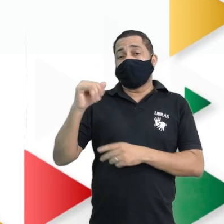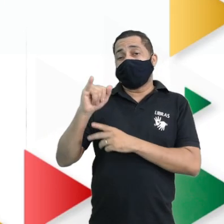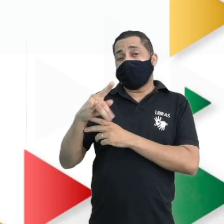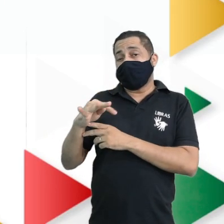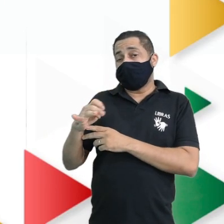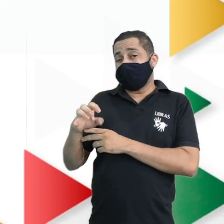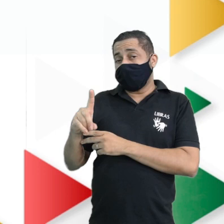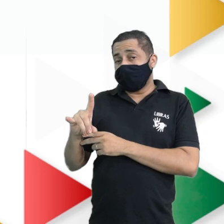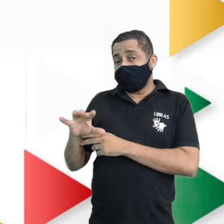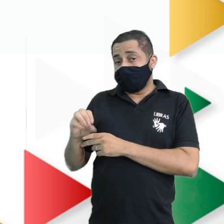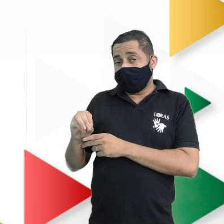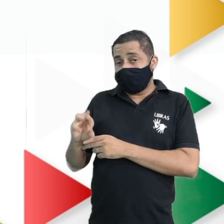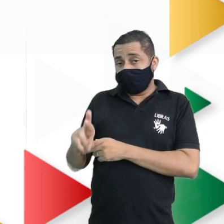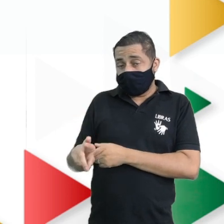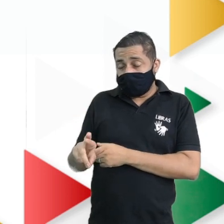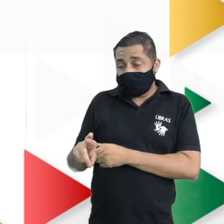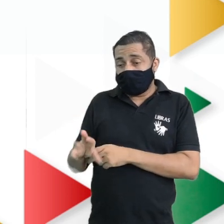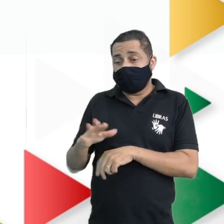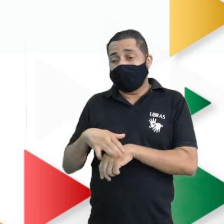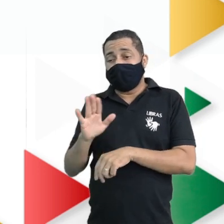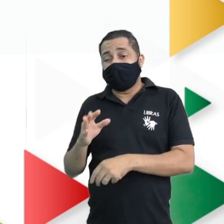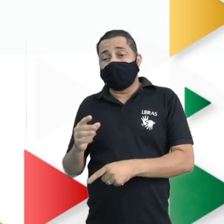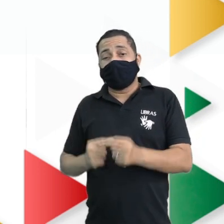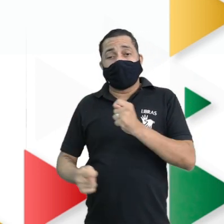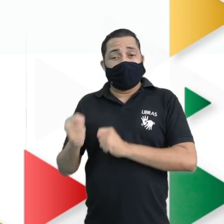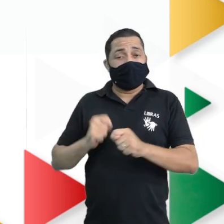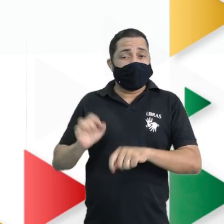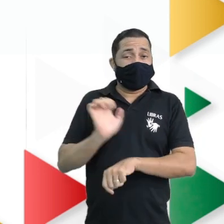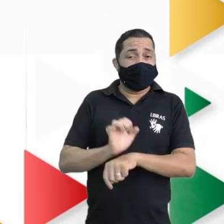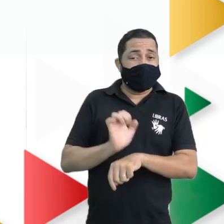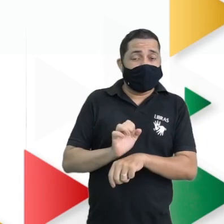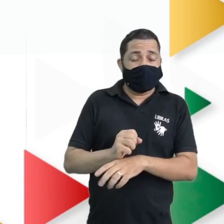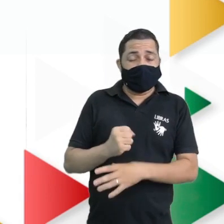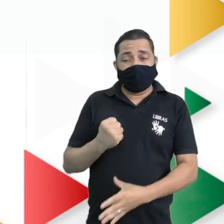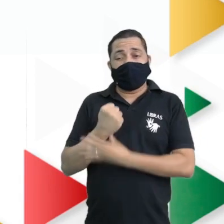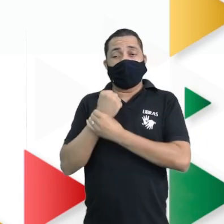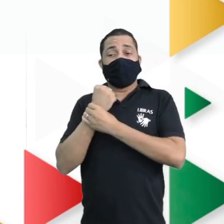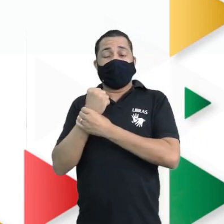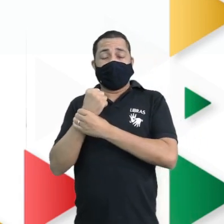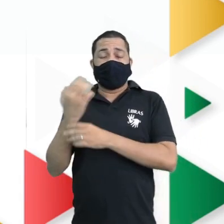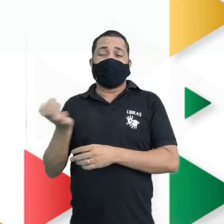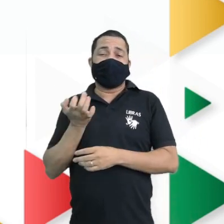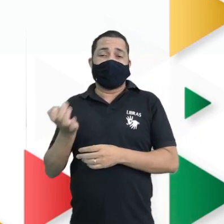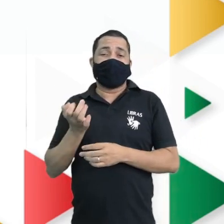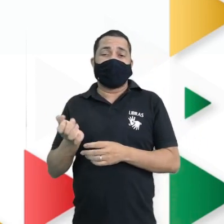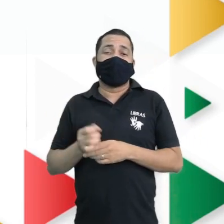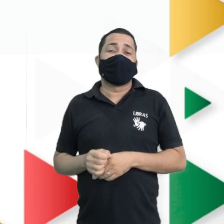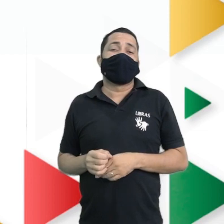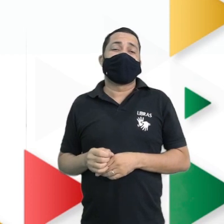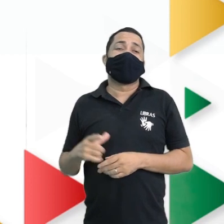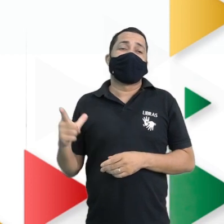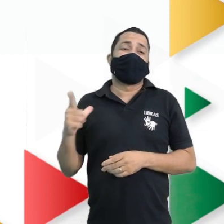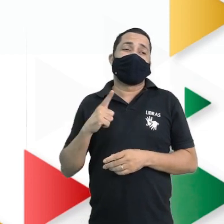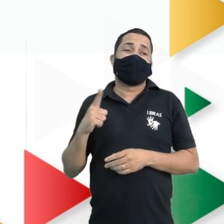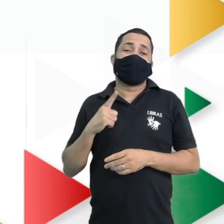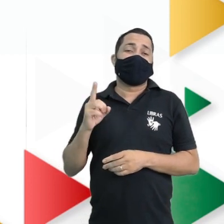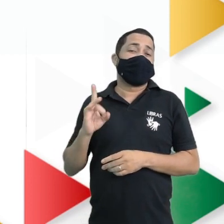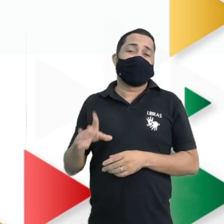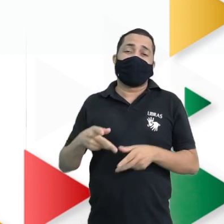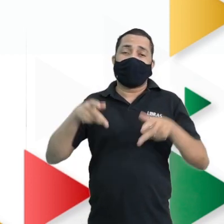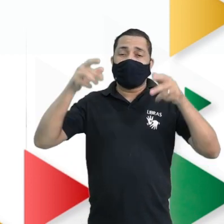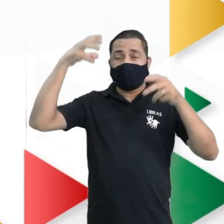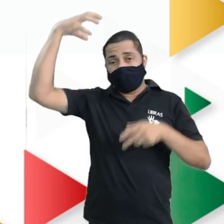mais autonomia para os estados e os conservadores queriam que apenas o imperador mandasse.